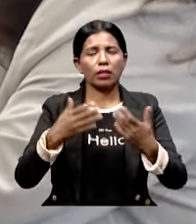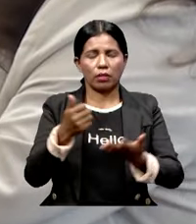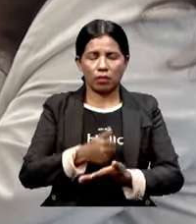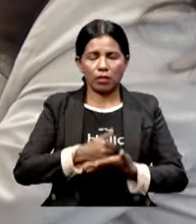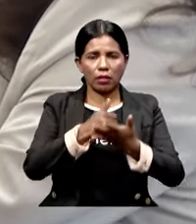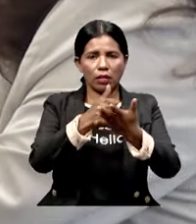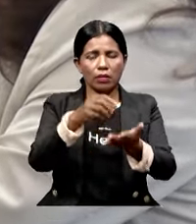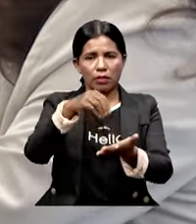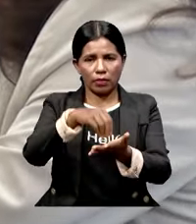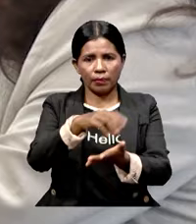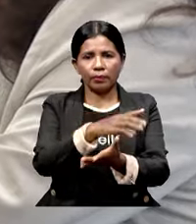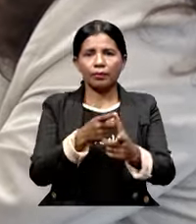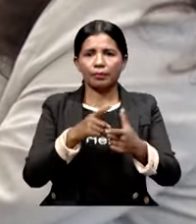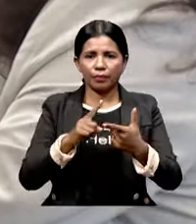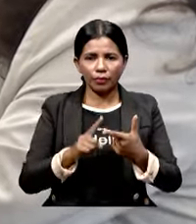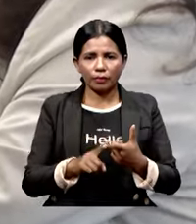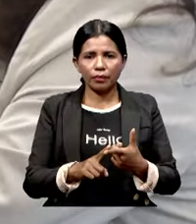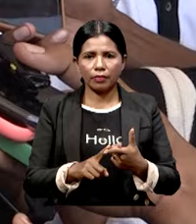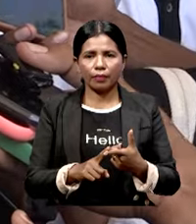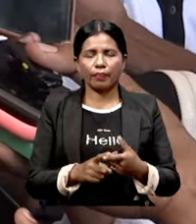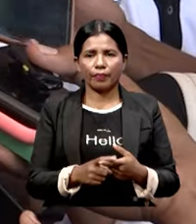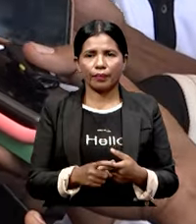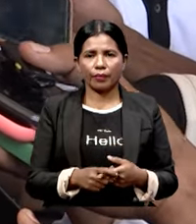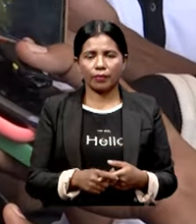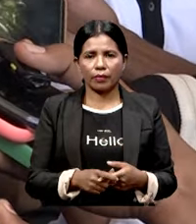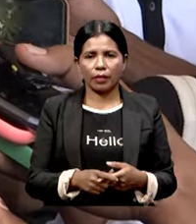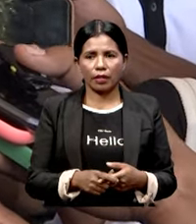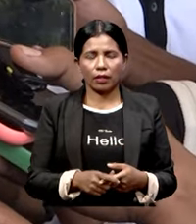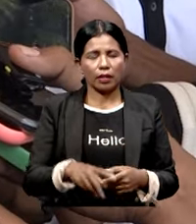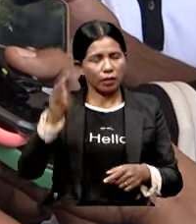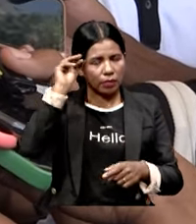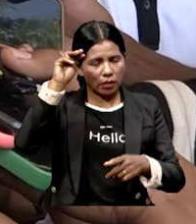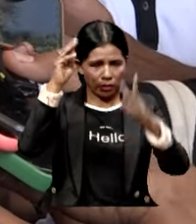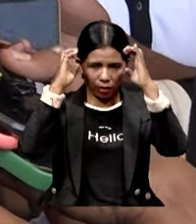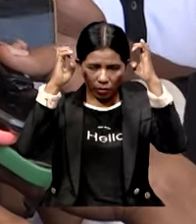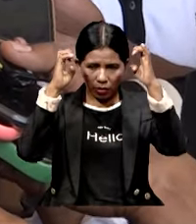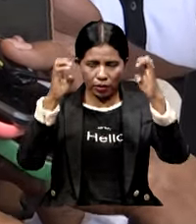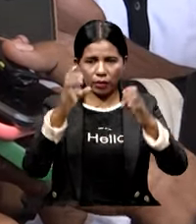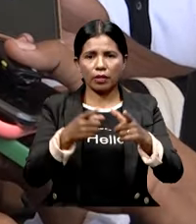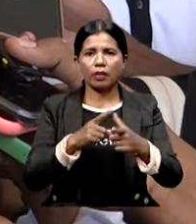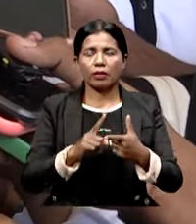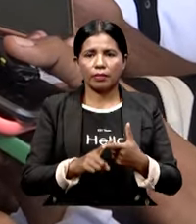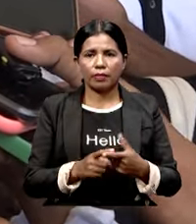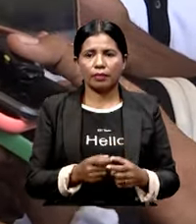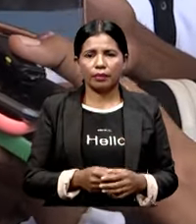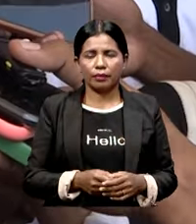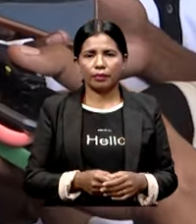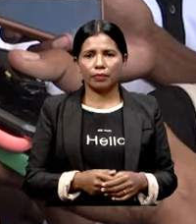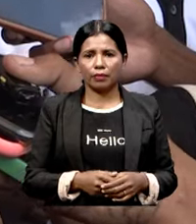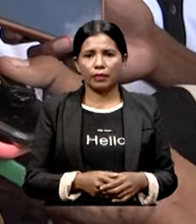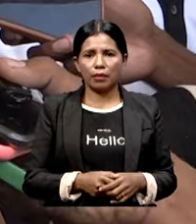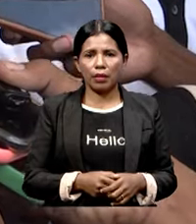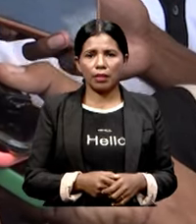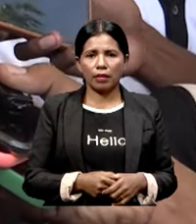educação na saúde e a relaram. Governo, li os Ministérios da Educação e sectoral, tem que